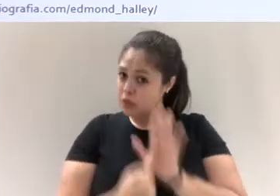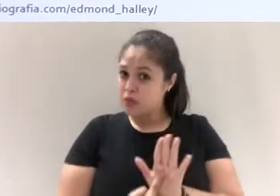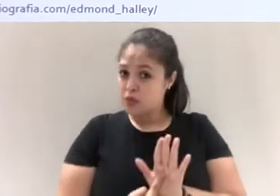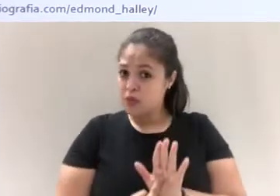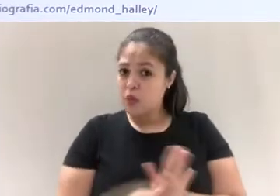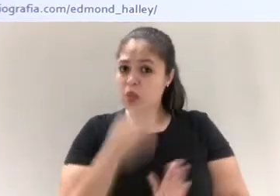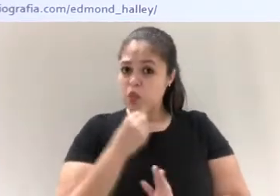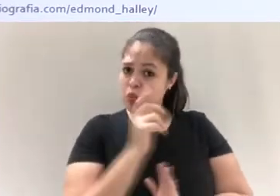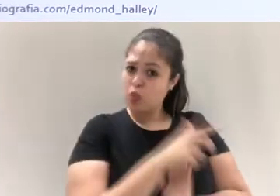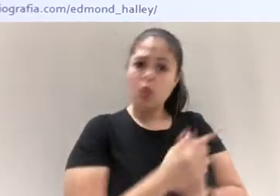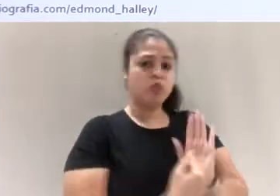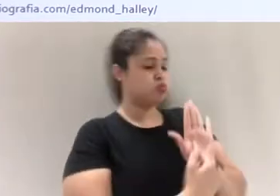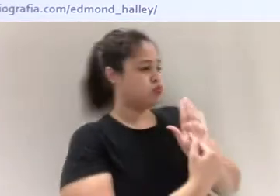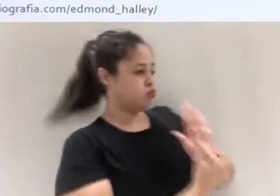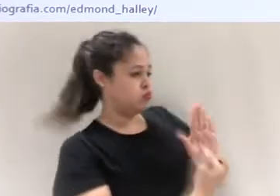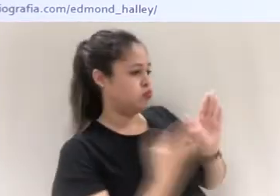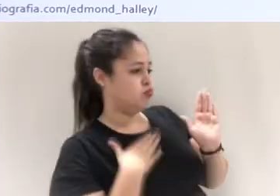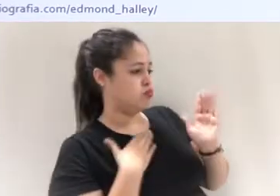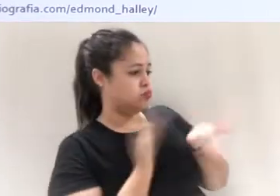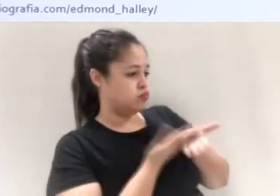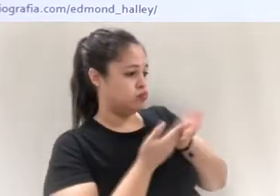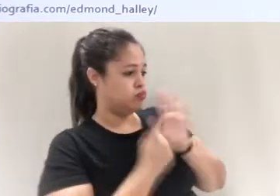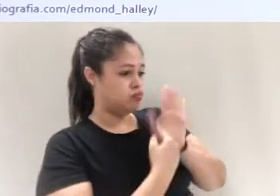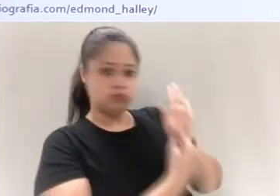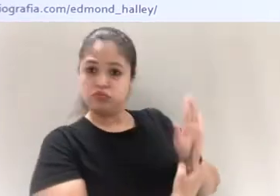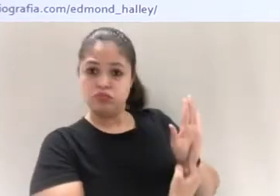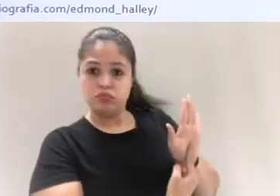Newton mostrou para Halley os seus estudos.